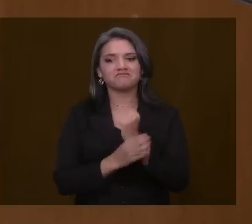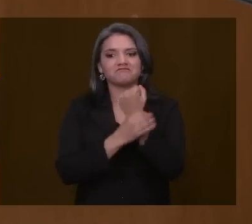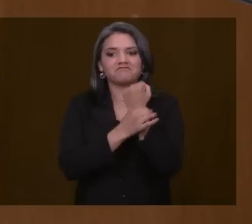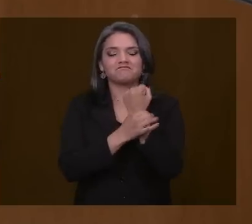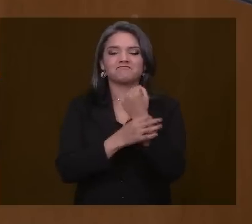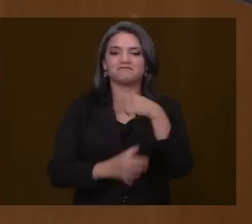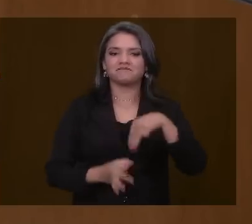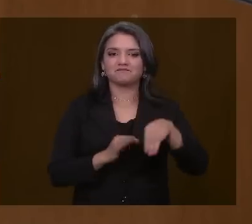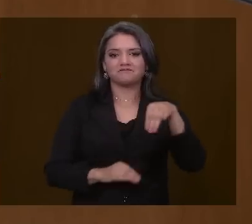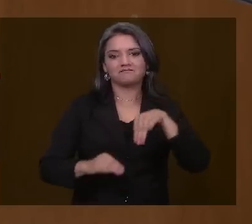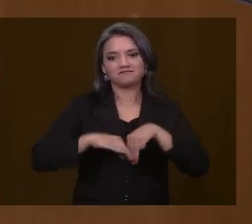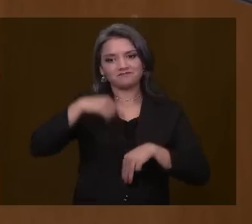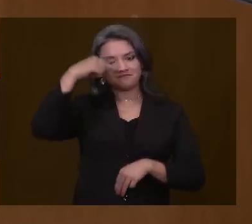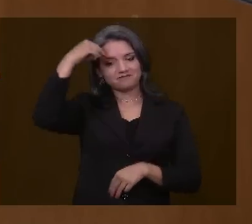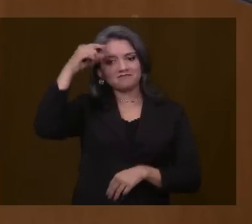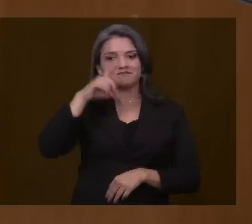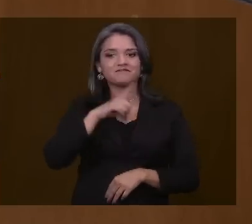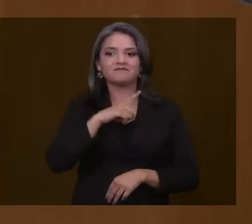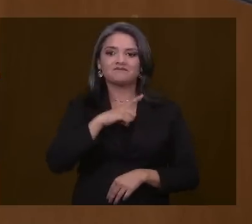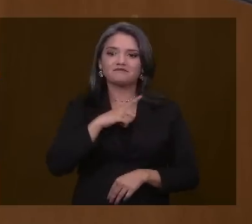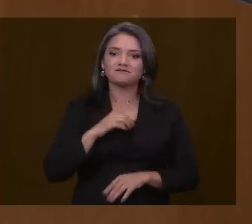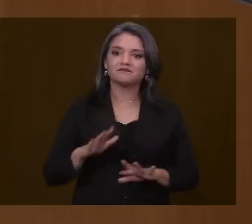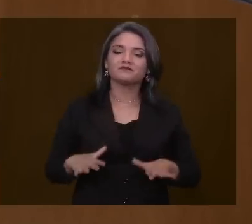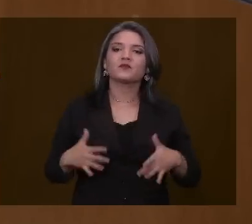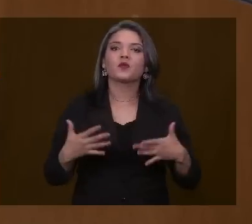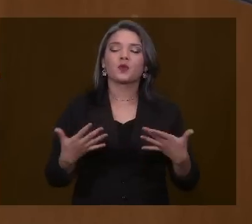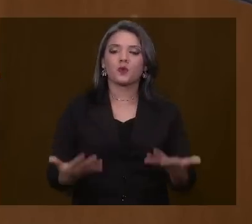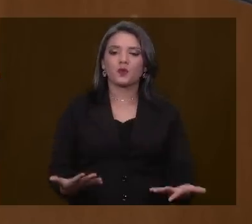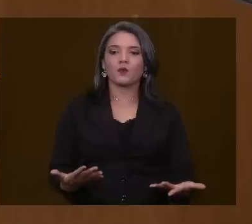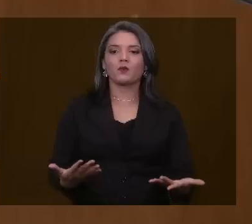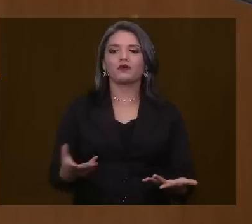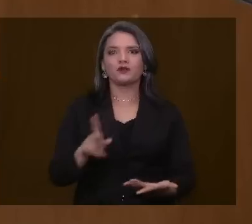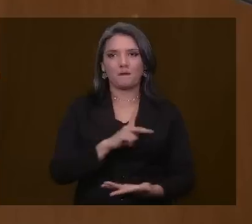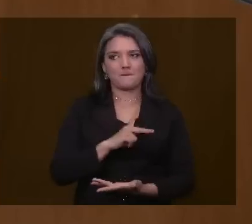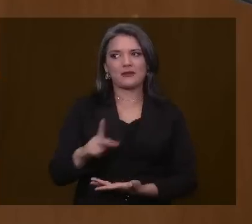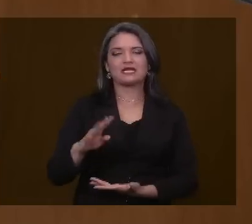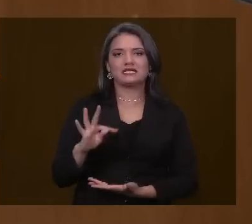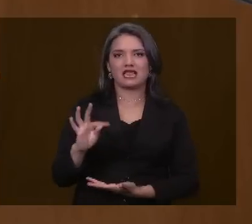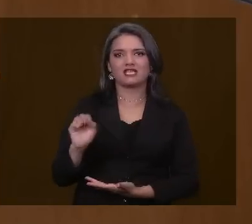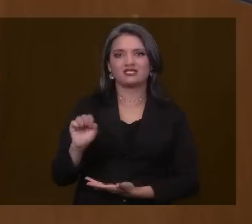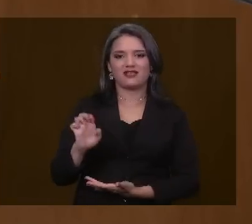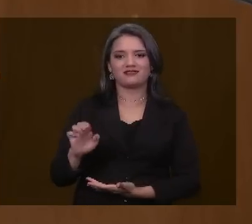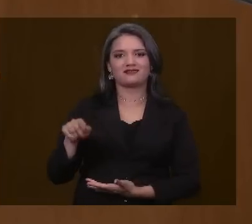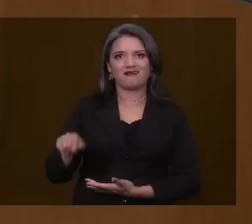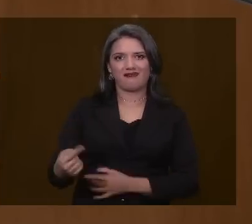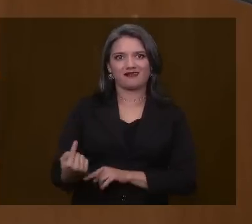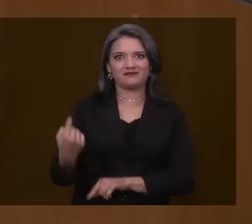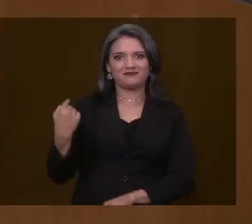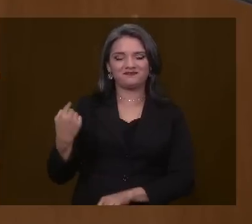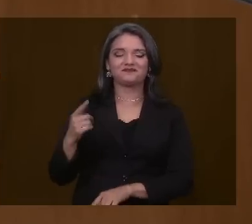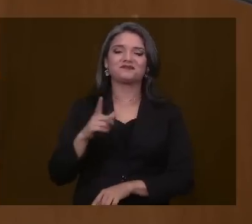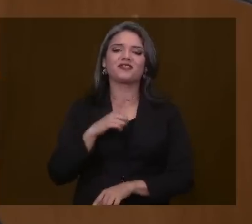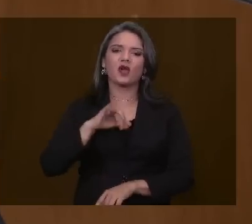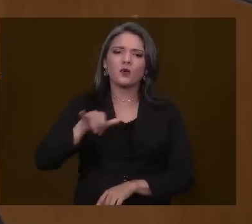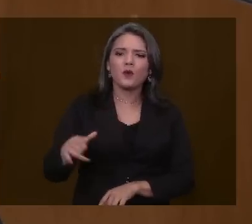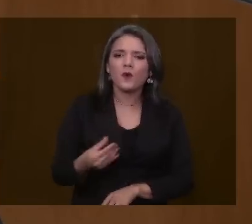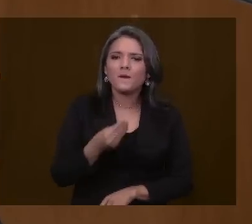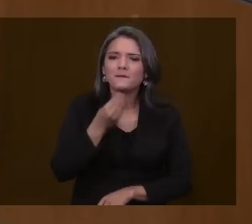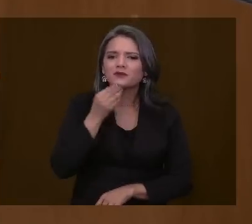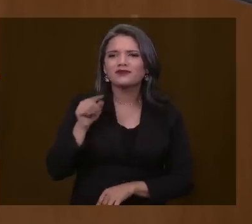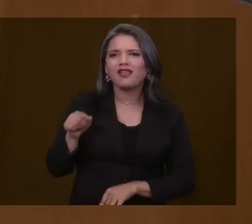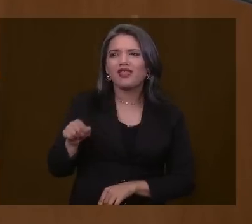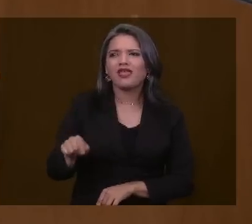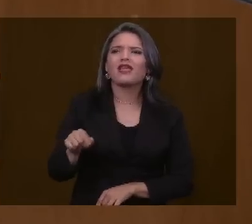ministro Barroso, quando do exercício da presidência do TSE. Oportunidade em que desempenhou